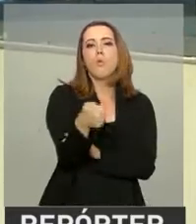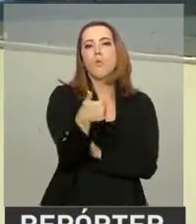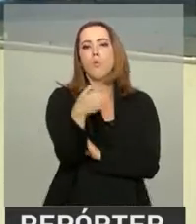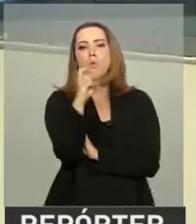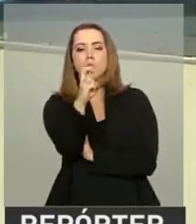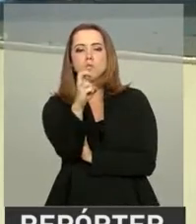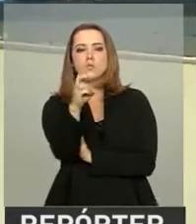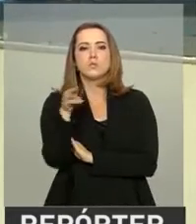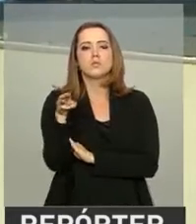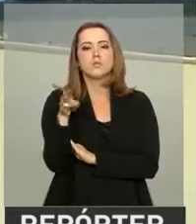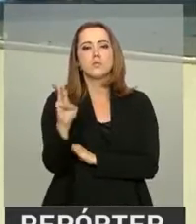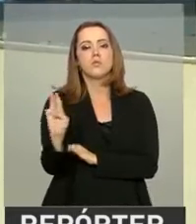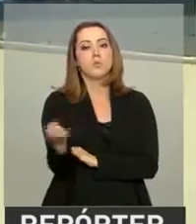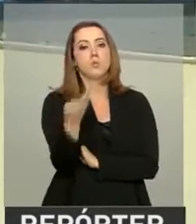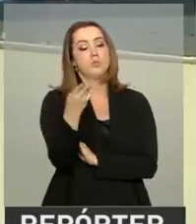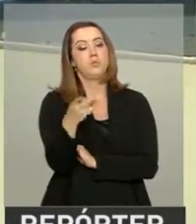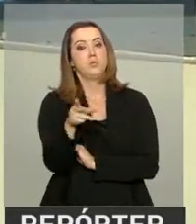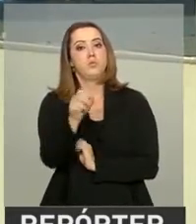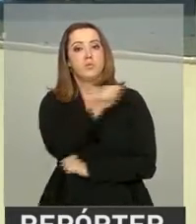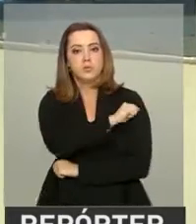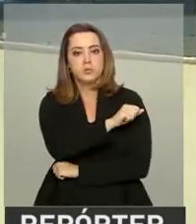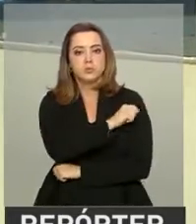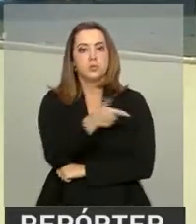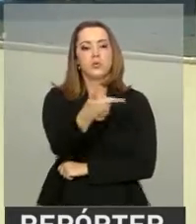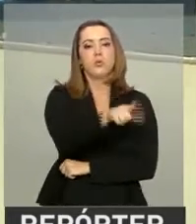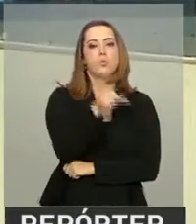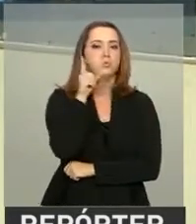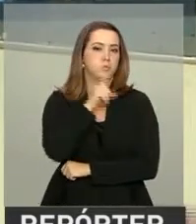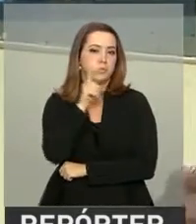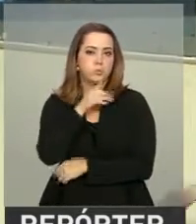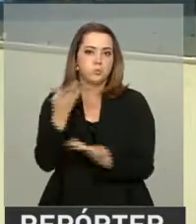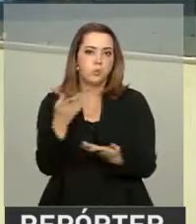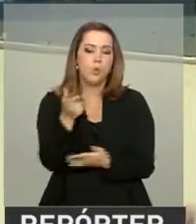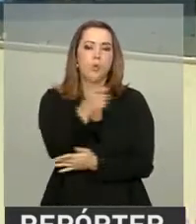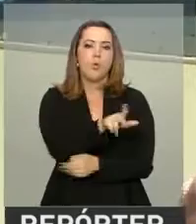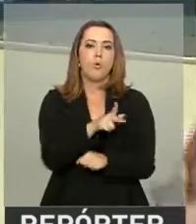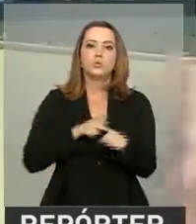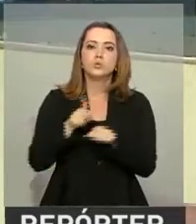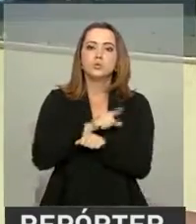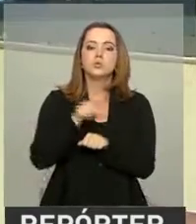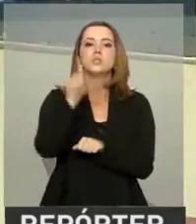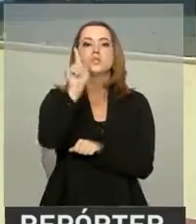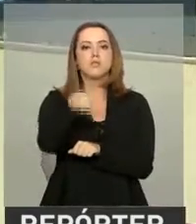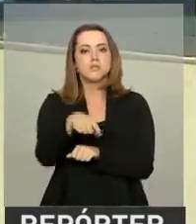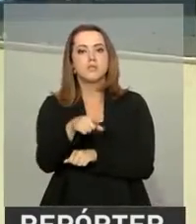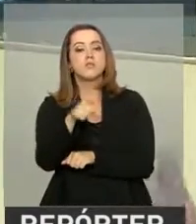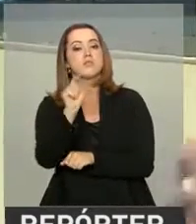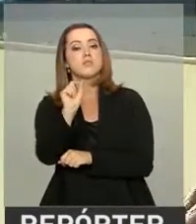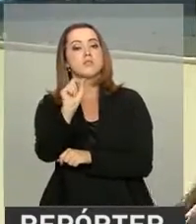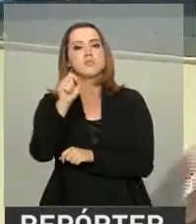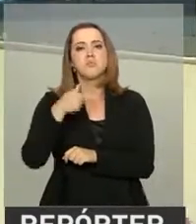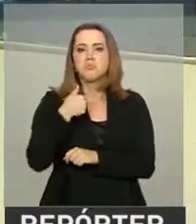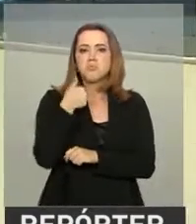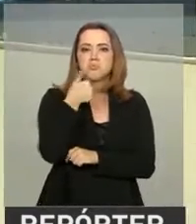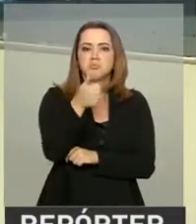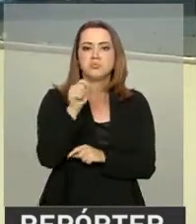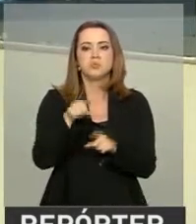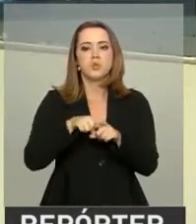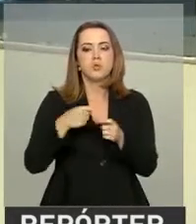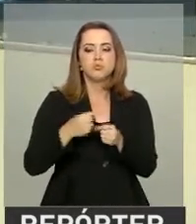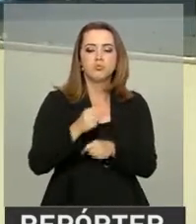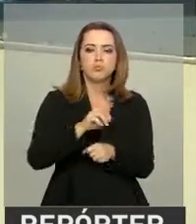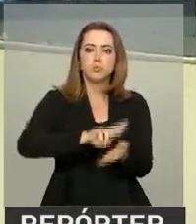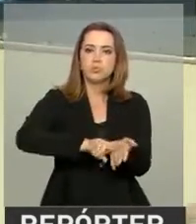de 5 milhões de alunos nos Estados Unidos ou algum outro país. Ou seja, a UBMEP é realmente uma quantidade muito grande de